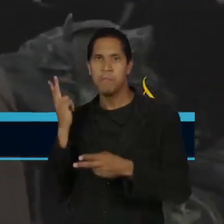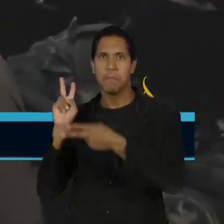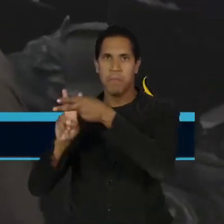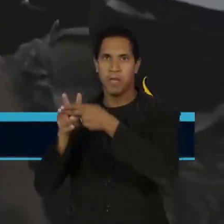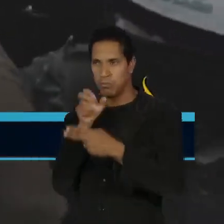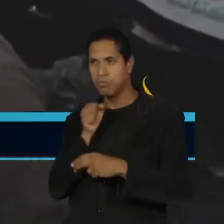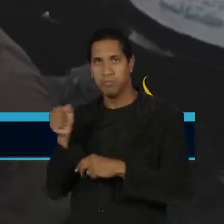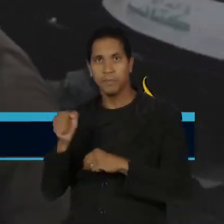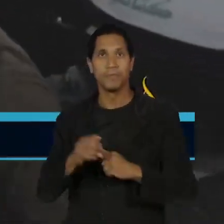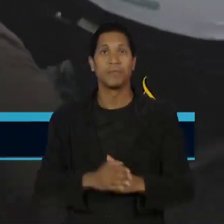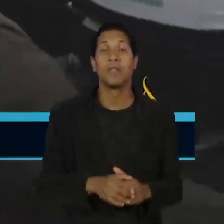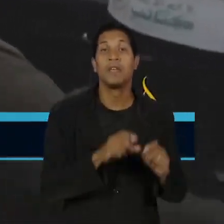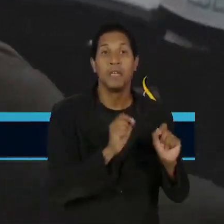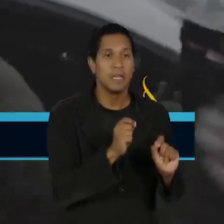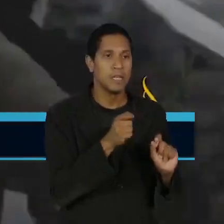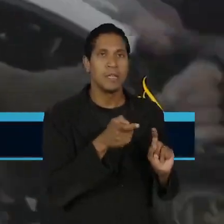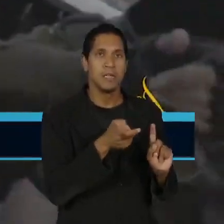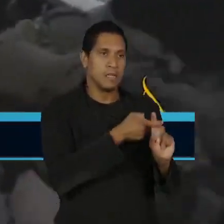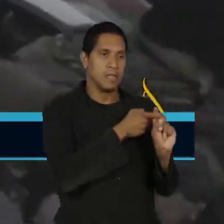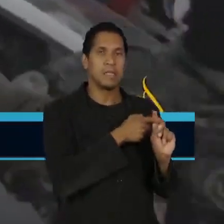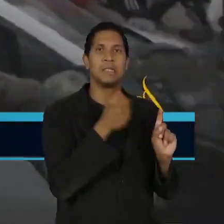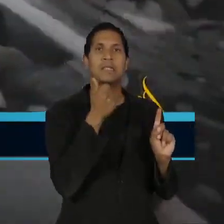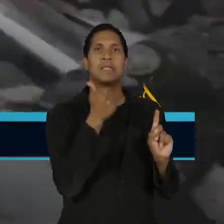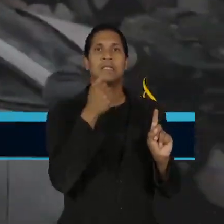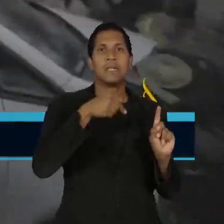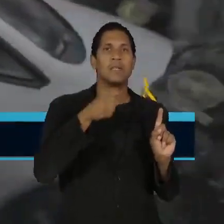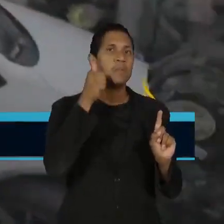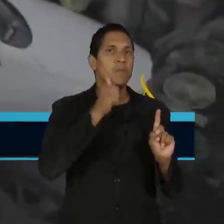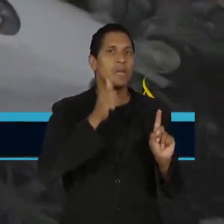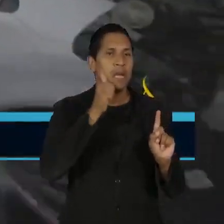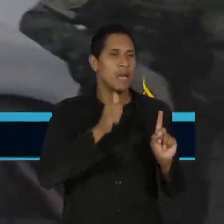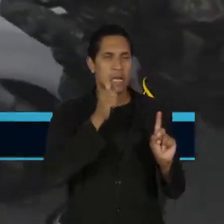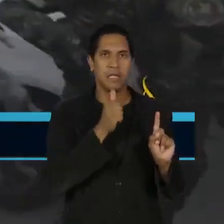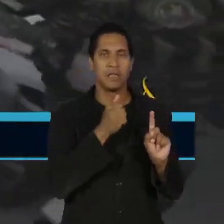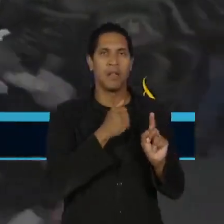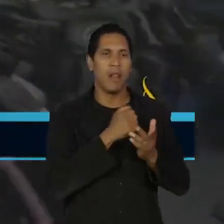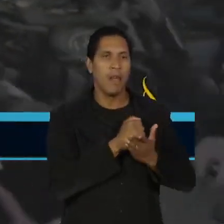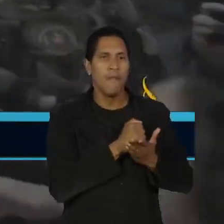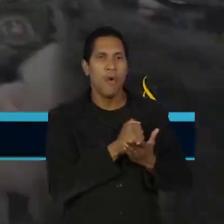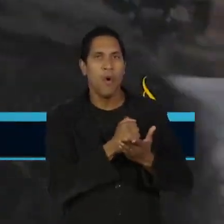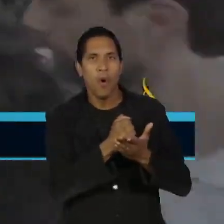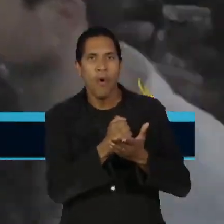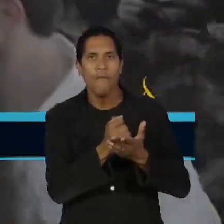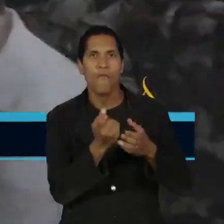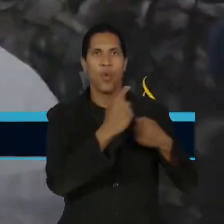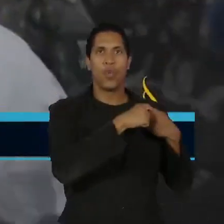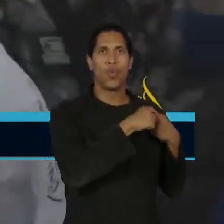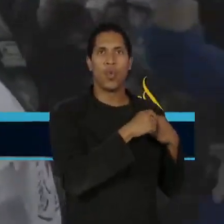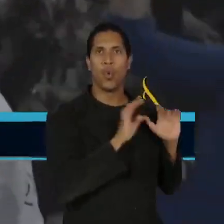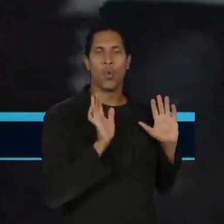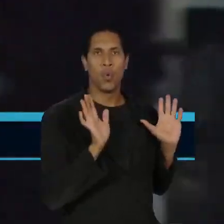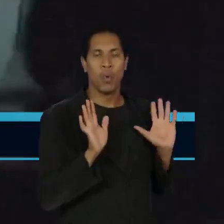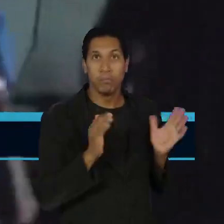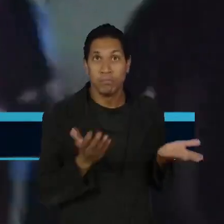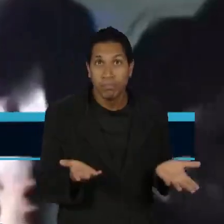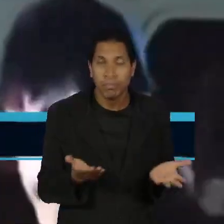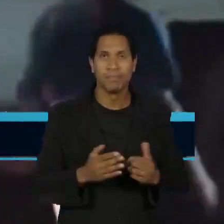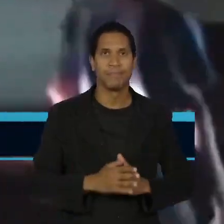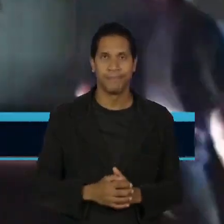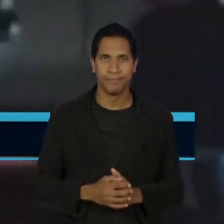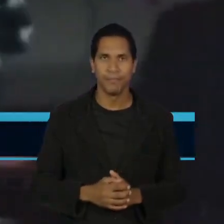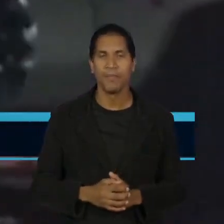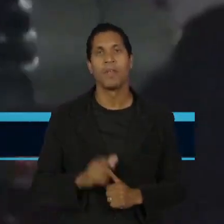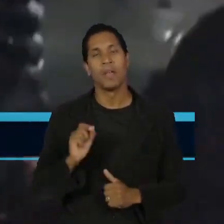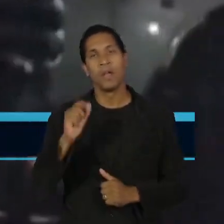descumprimento da libertação de 17 mulheres e crianças teria sido uma das razões dessa nova fase de hostilidades. O Hamas, por